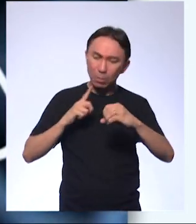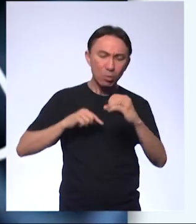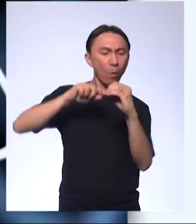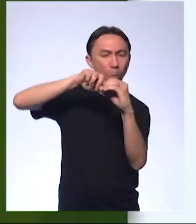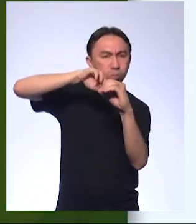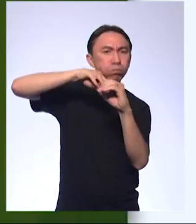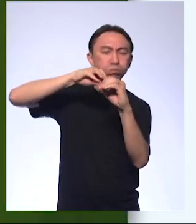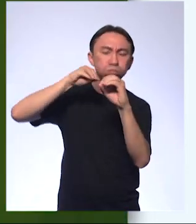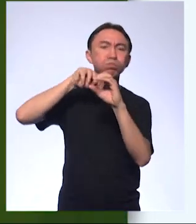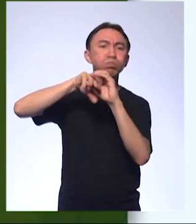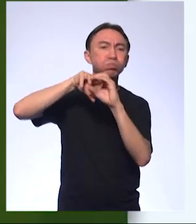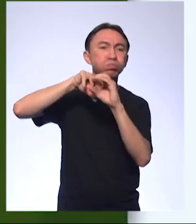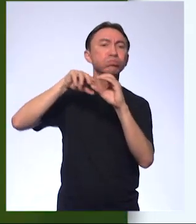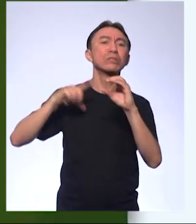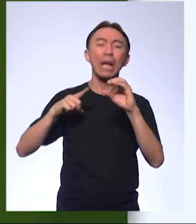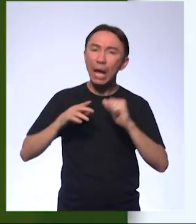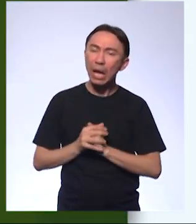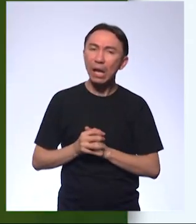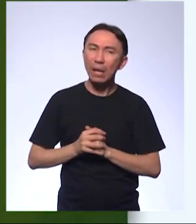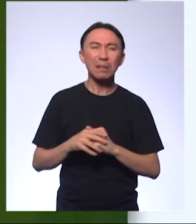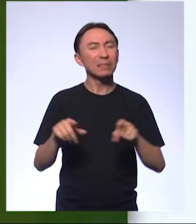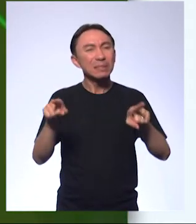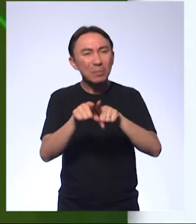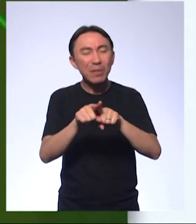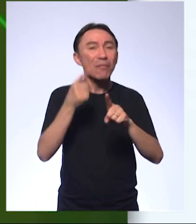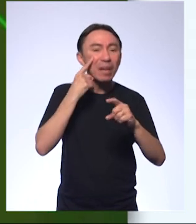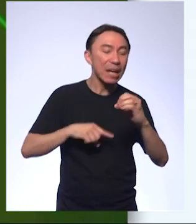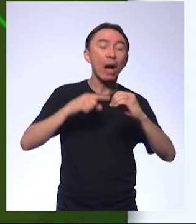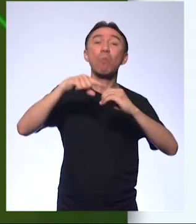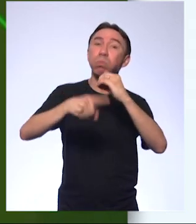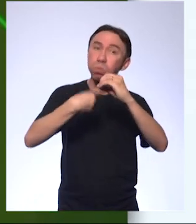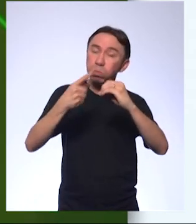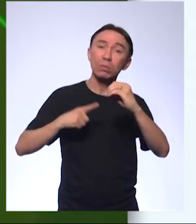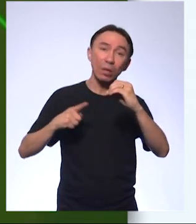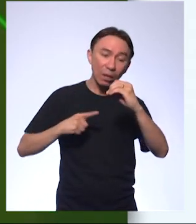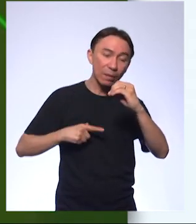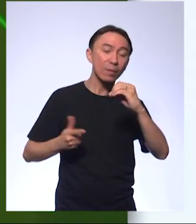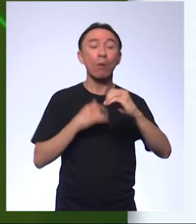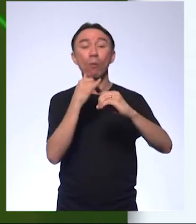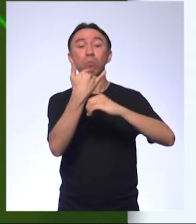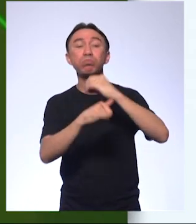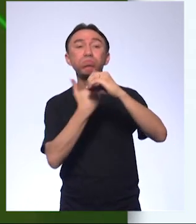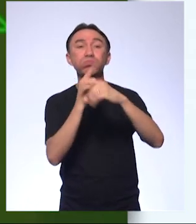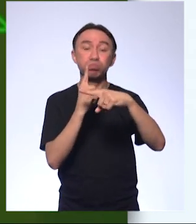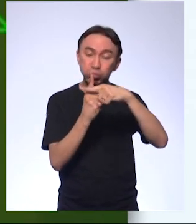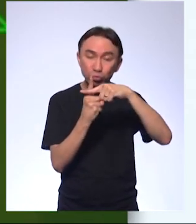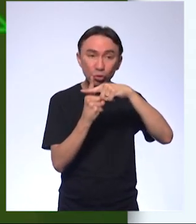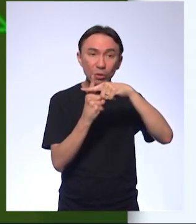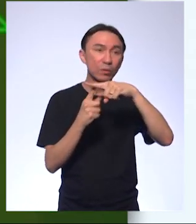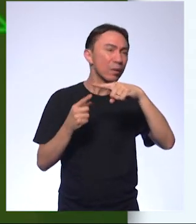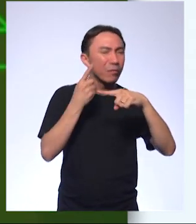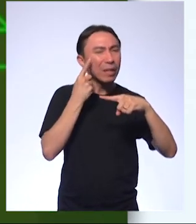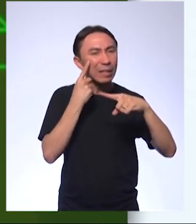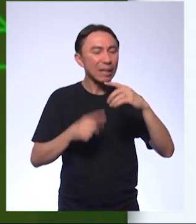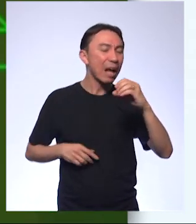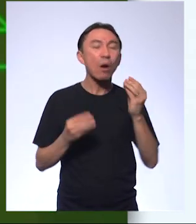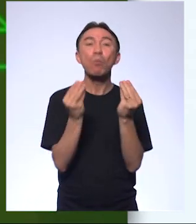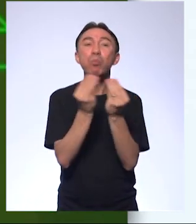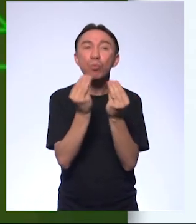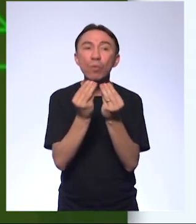Porém, pouquíssimas partículas alfa sofreram grandes desvios. Assim, ele verificou que o átomo possuía espaços vazios, ou seja, ele não era